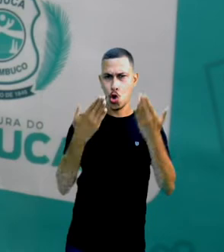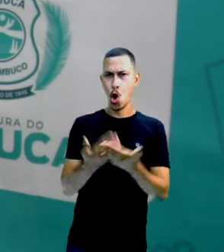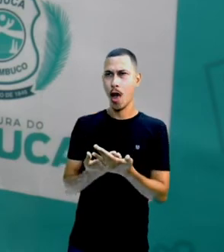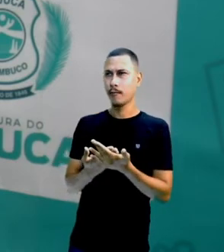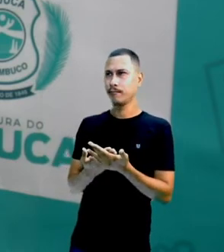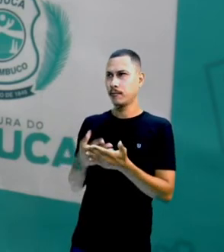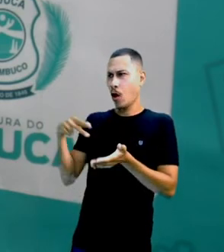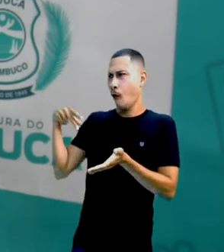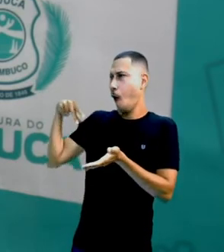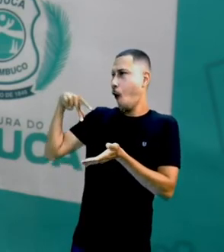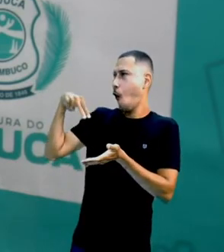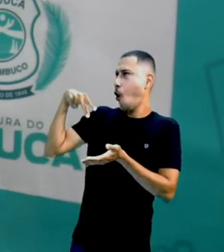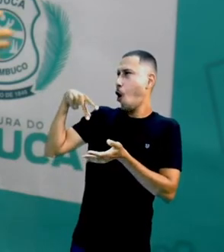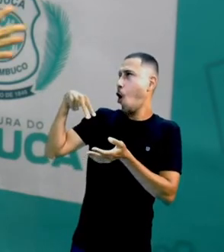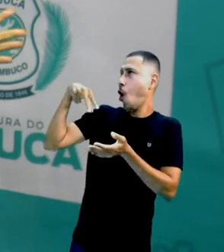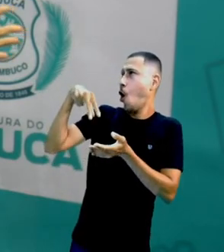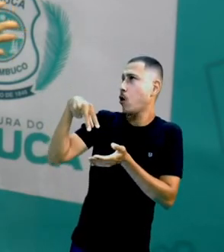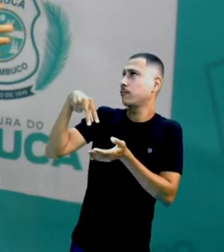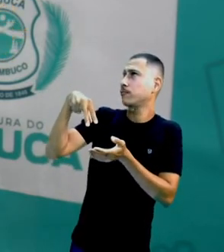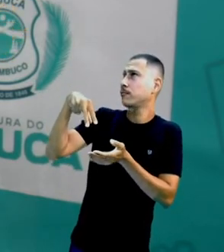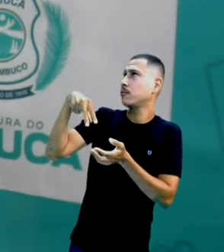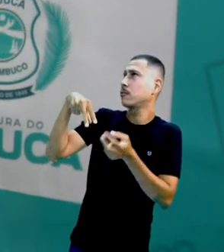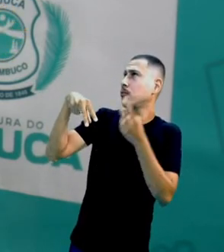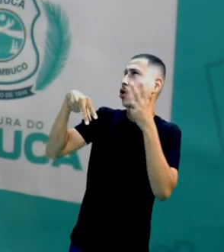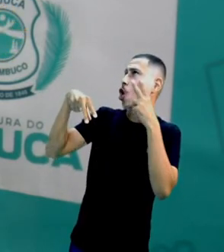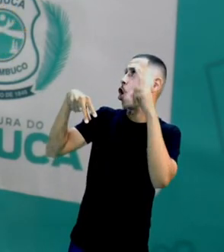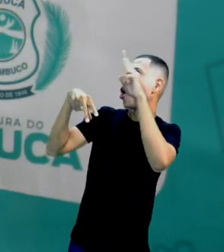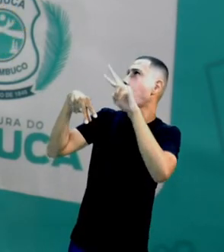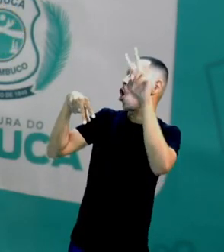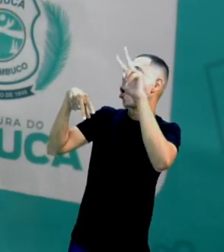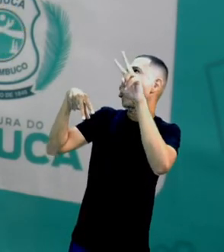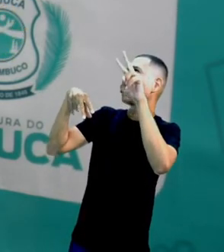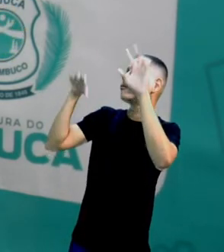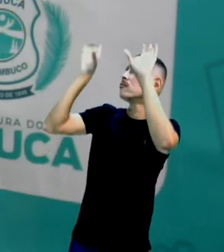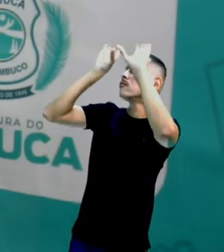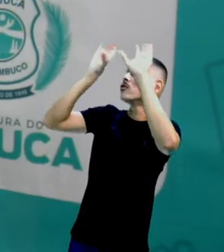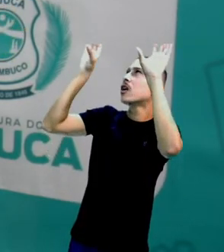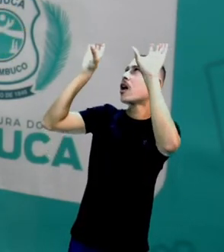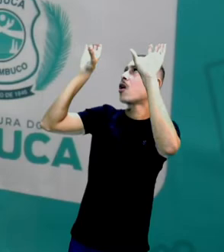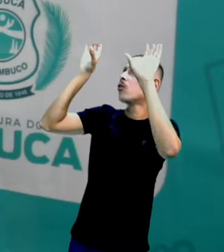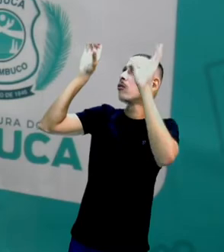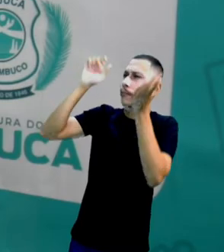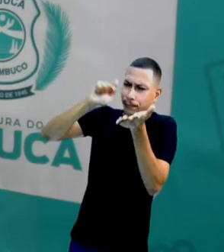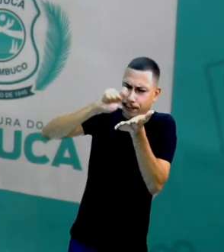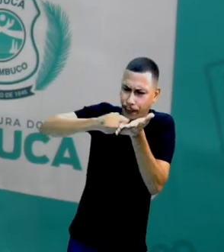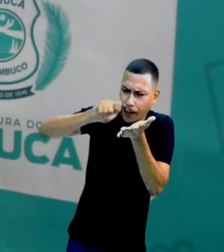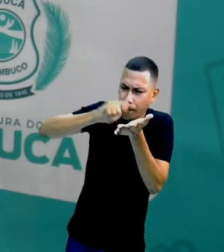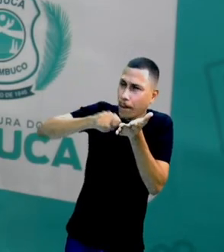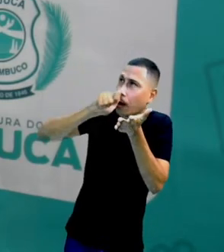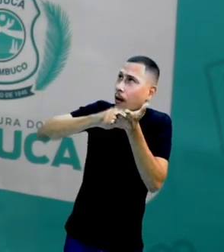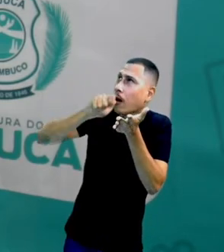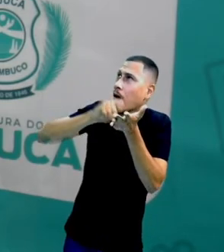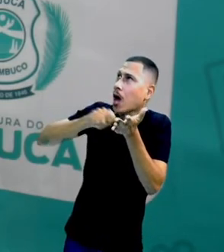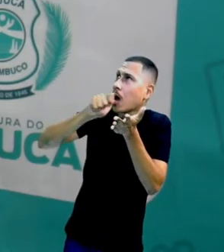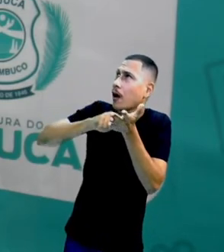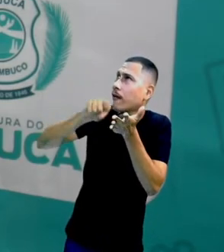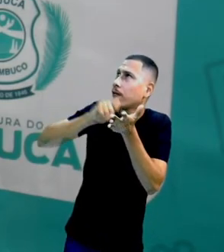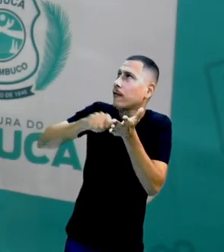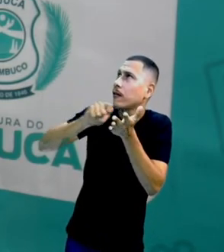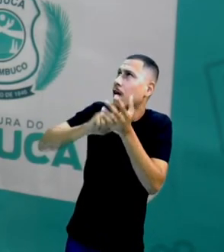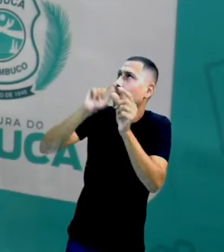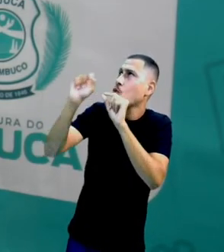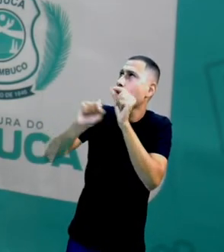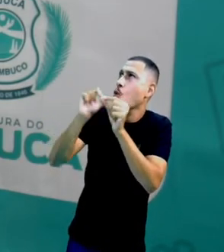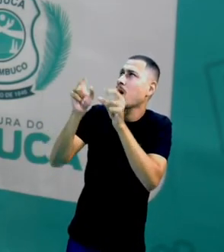vai observando. Se for de manhã, olha, você vai observando o que é que está acontecendo, o que é que está aparecendo. Ah, vai